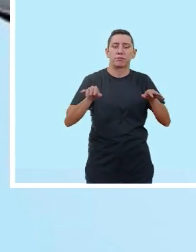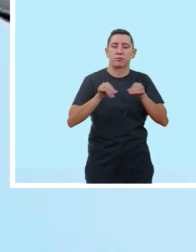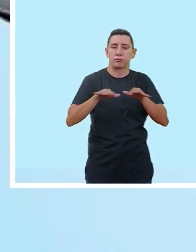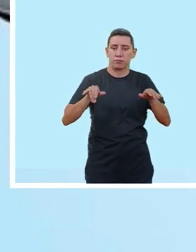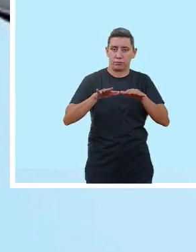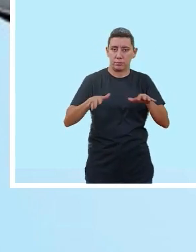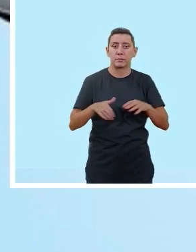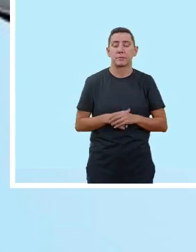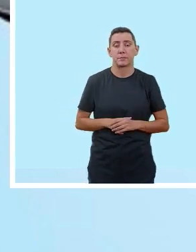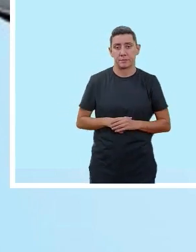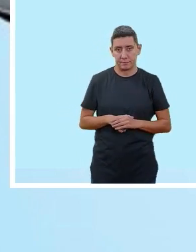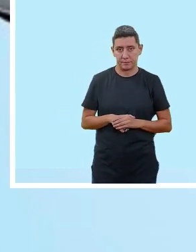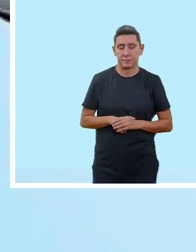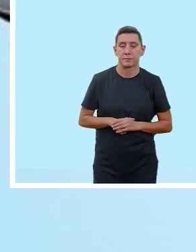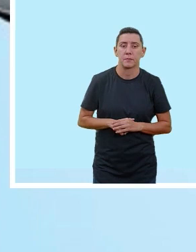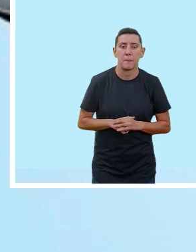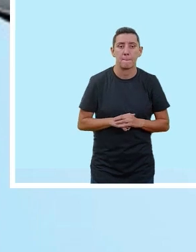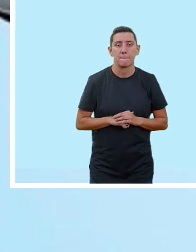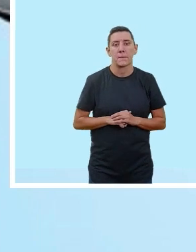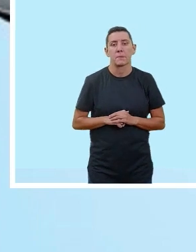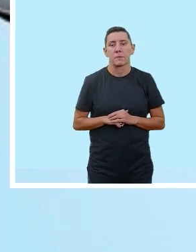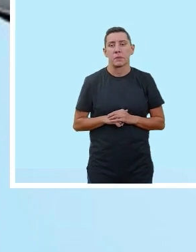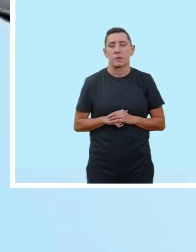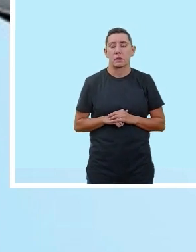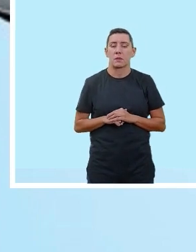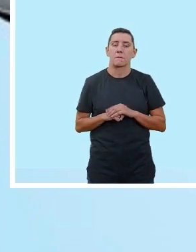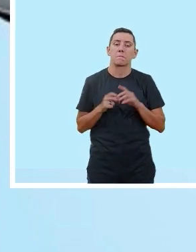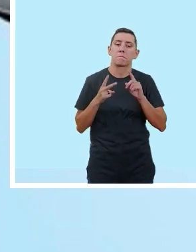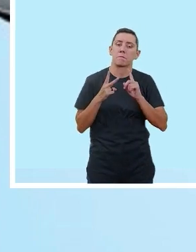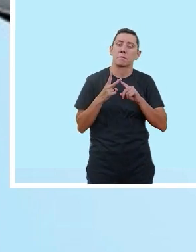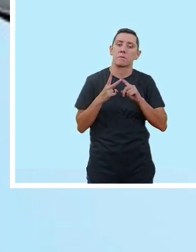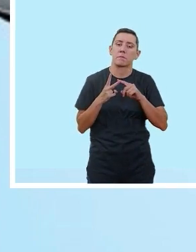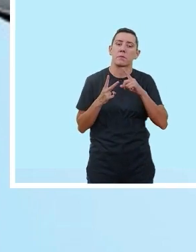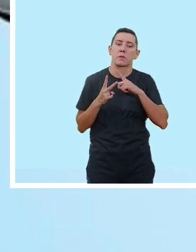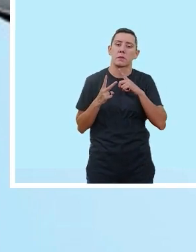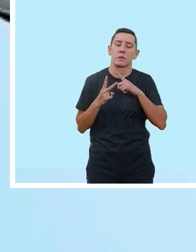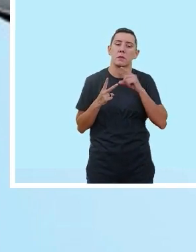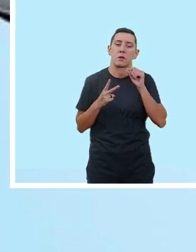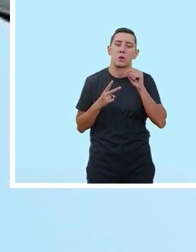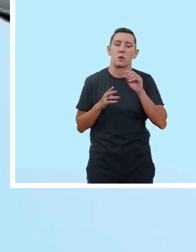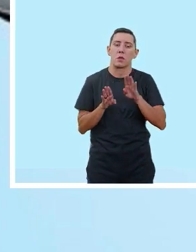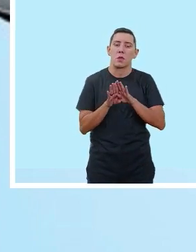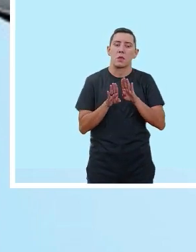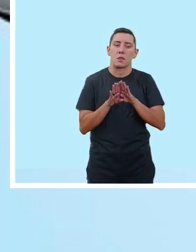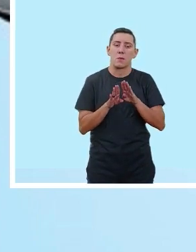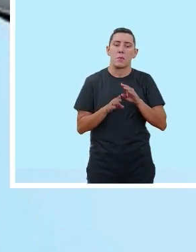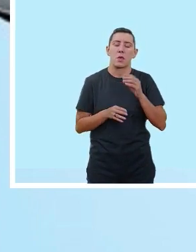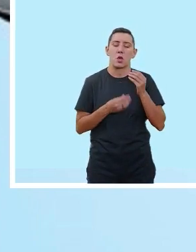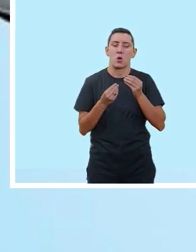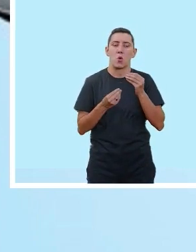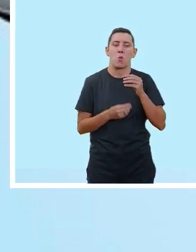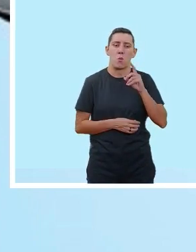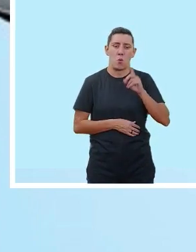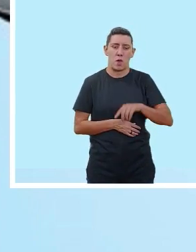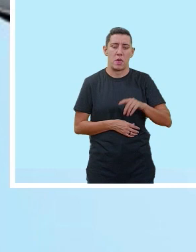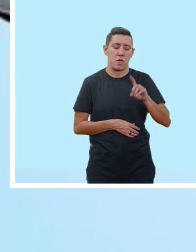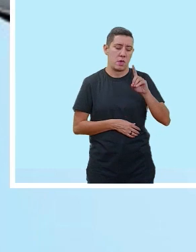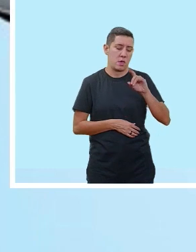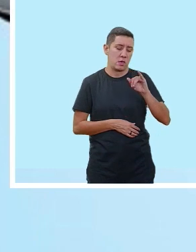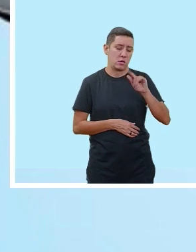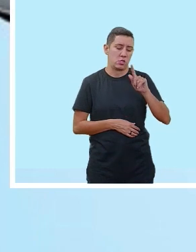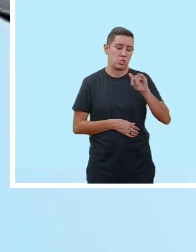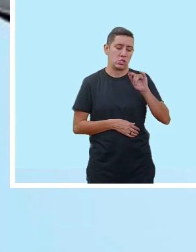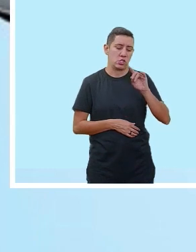de energia solar, né? Um segundo ponto tem a questão da digitalização da energia. O que significa isso? Ter um